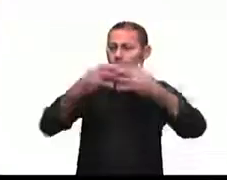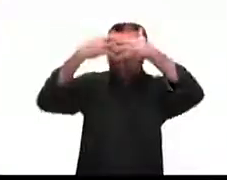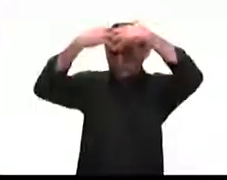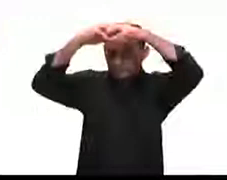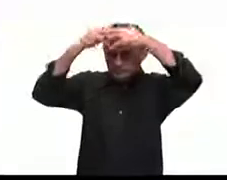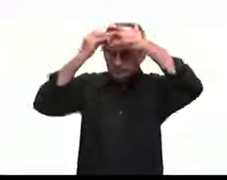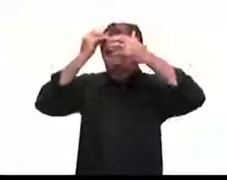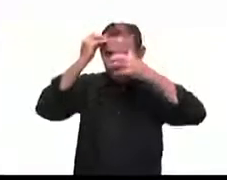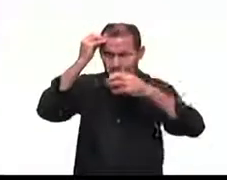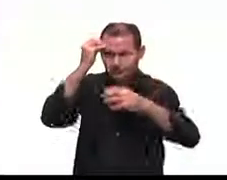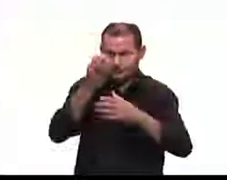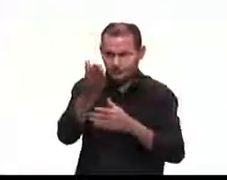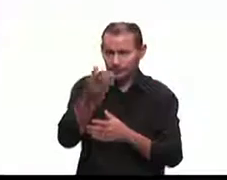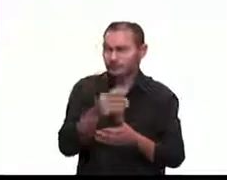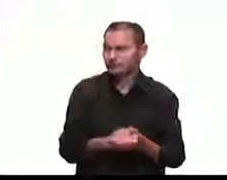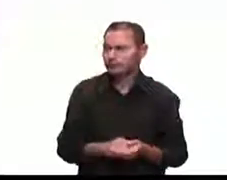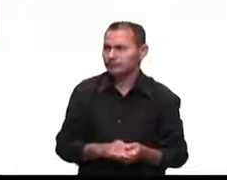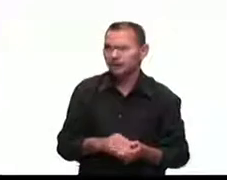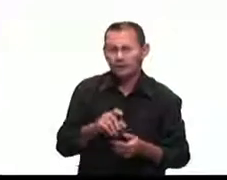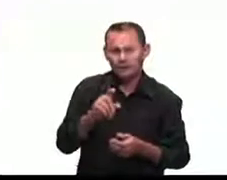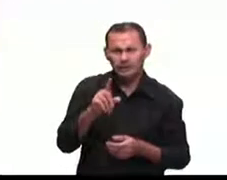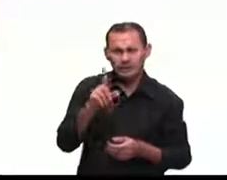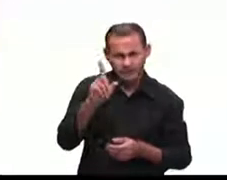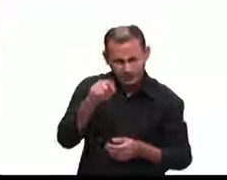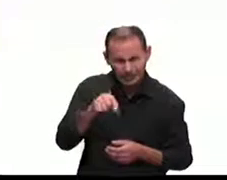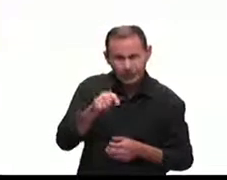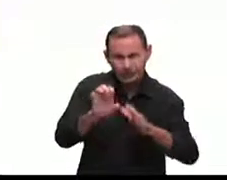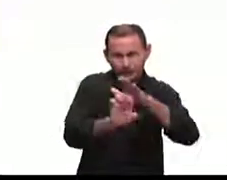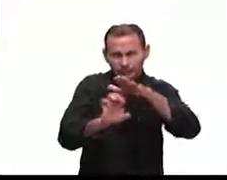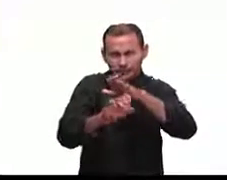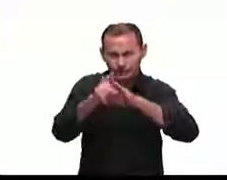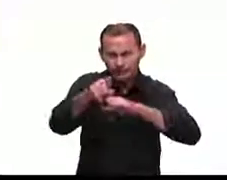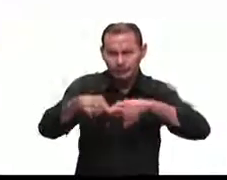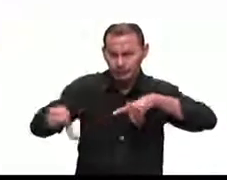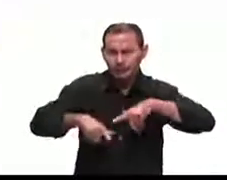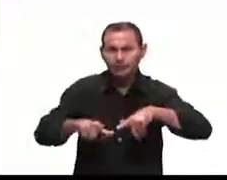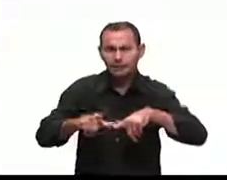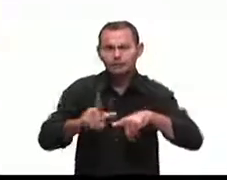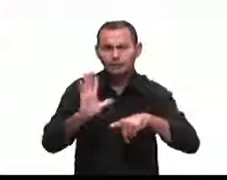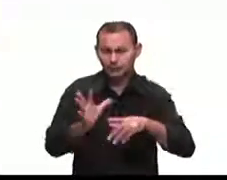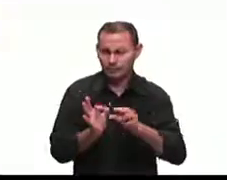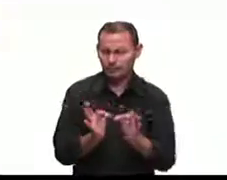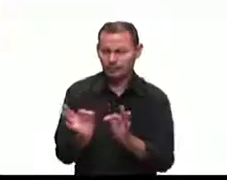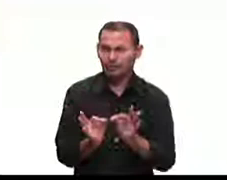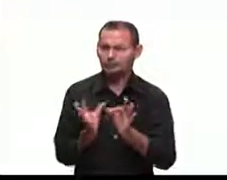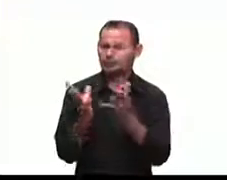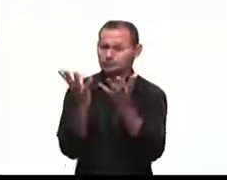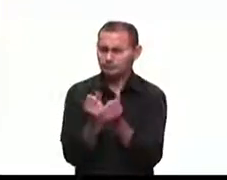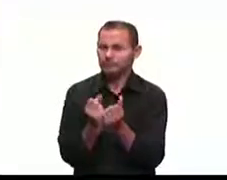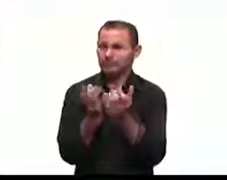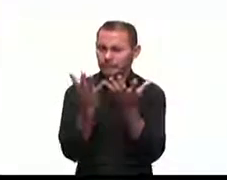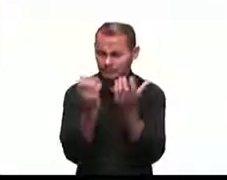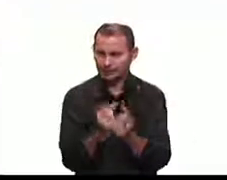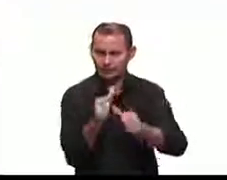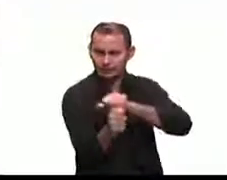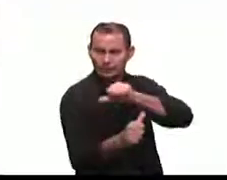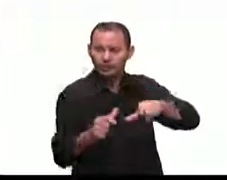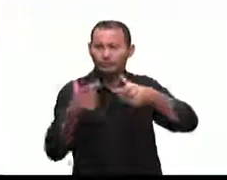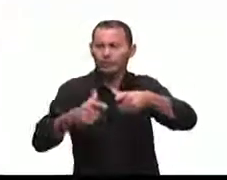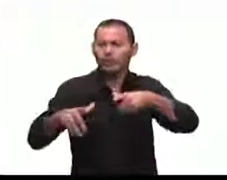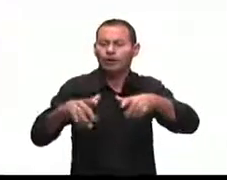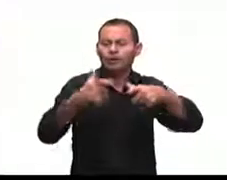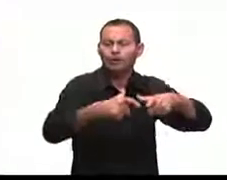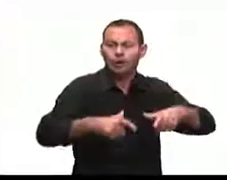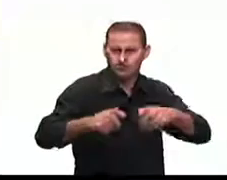reflexão que eu coloco para vocês. Será que a empresa onde você atua está preparada para as frequentes mudanças do ambiente?